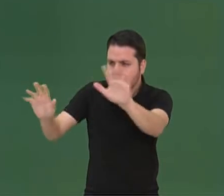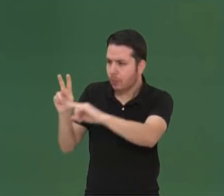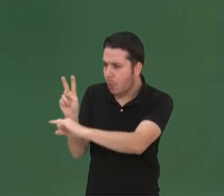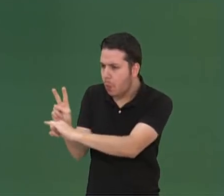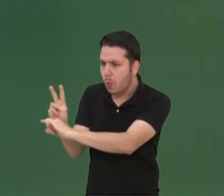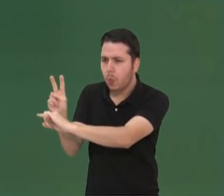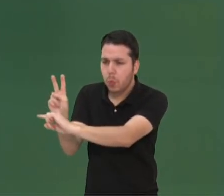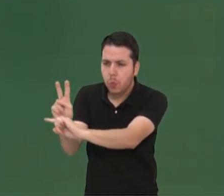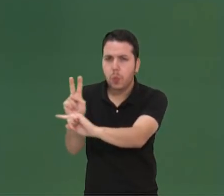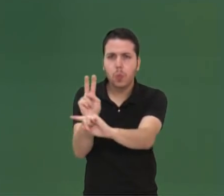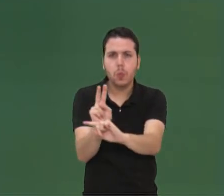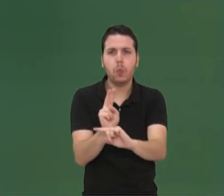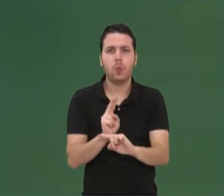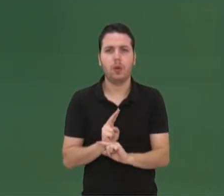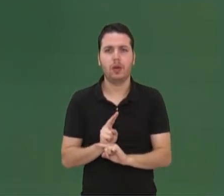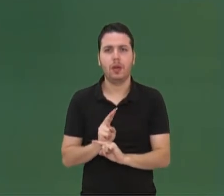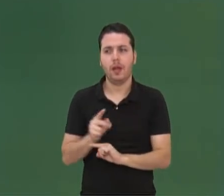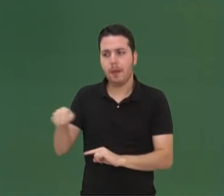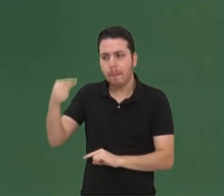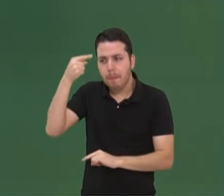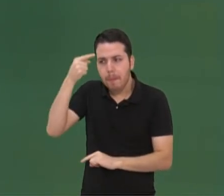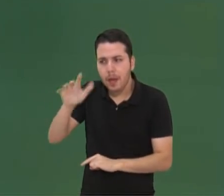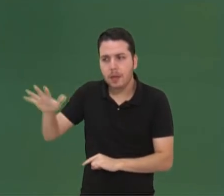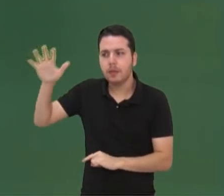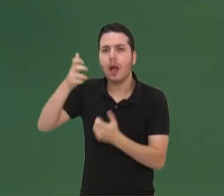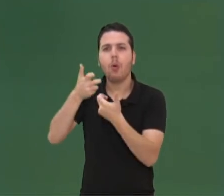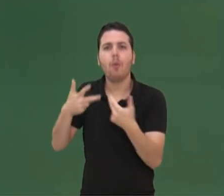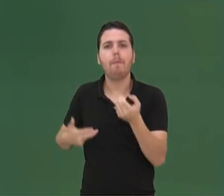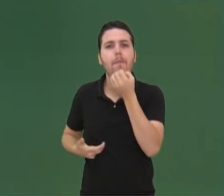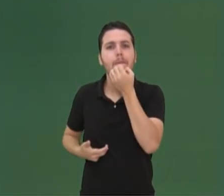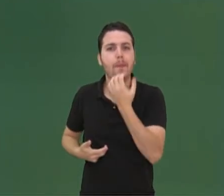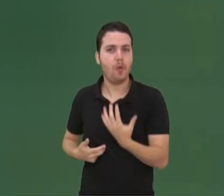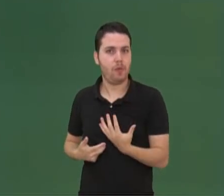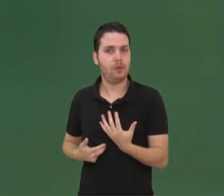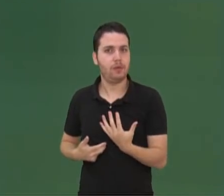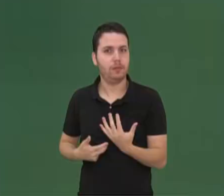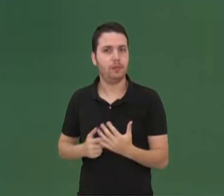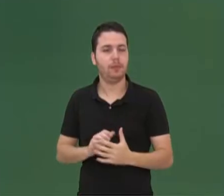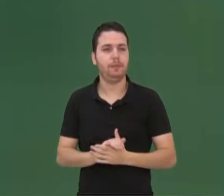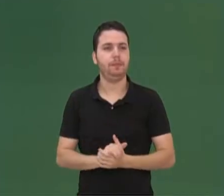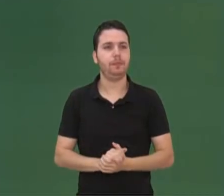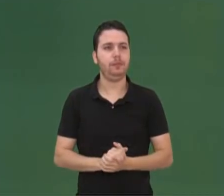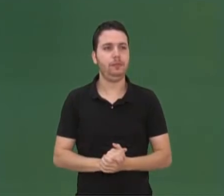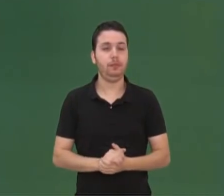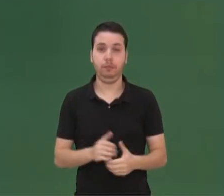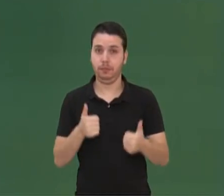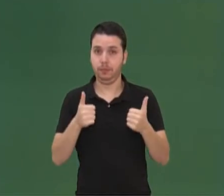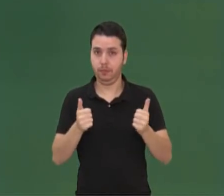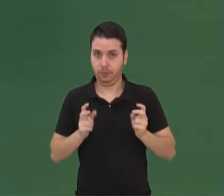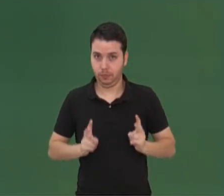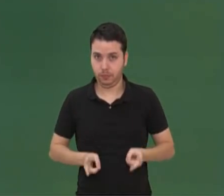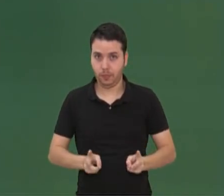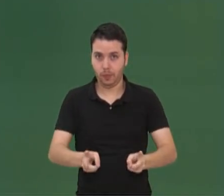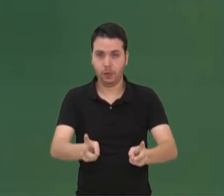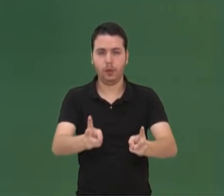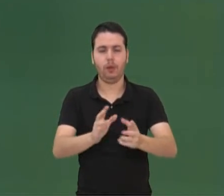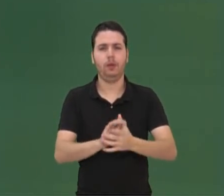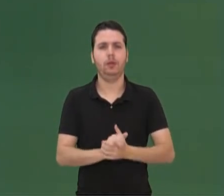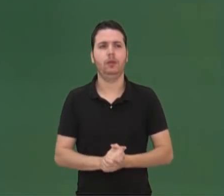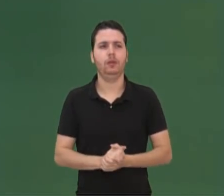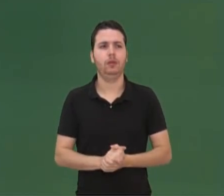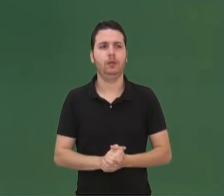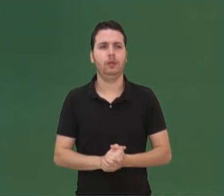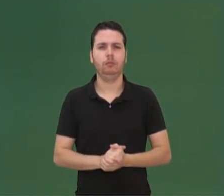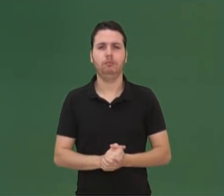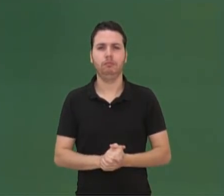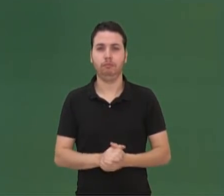Cuidar do pensamento das pessoas para que pensem coisas boas. Muito bem. Vamos lá? Beleza?